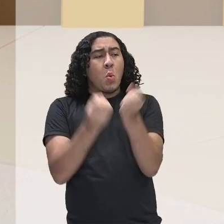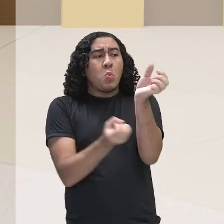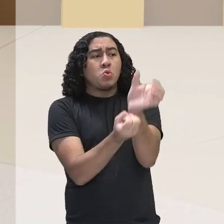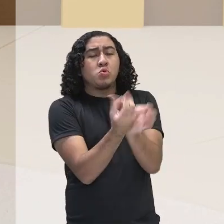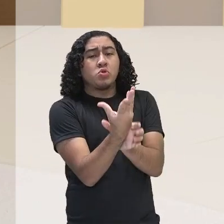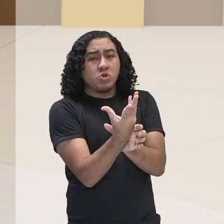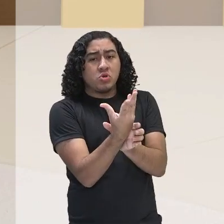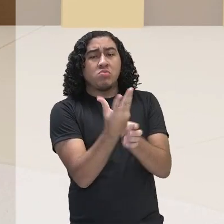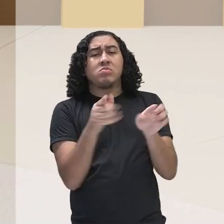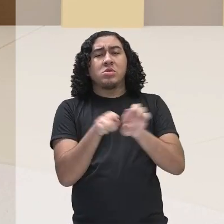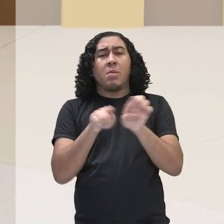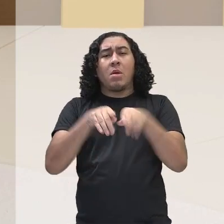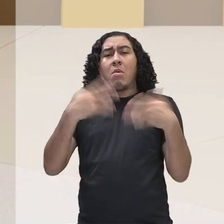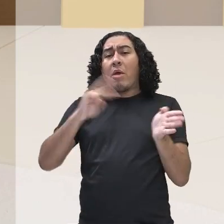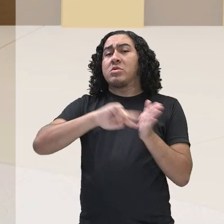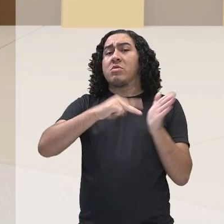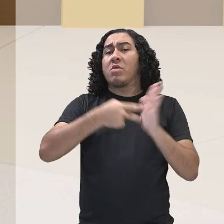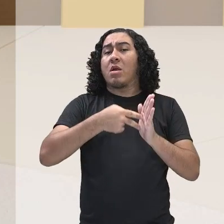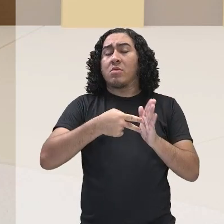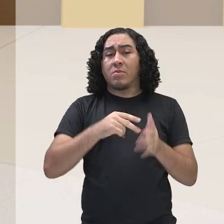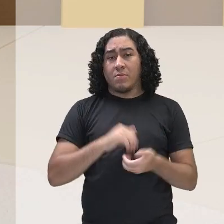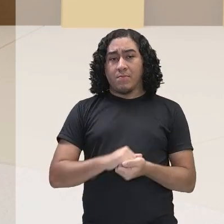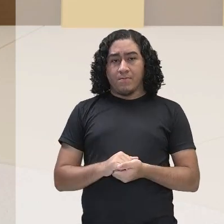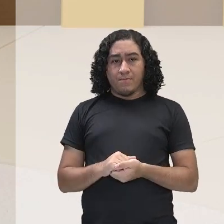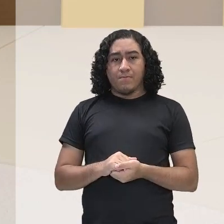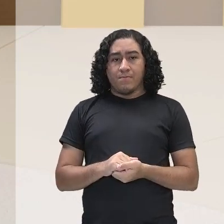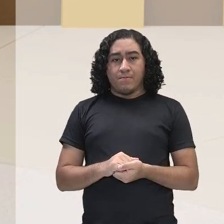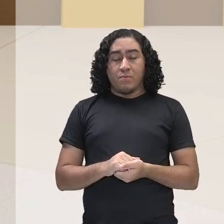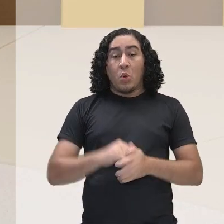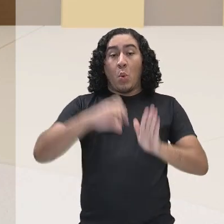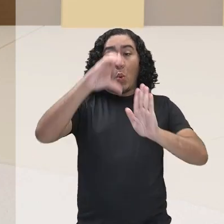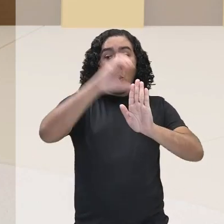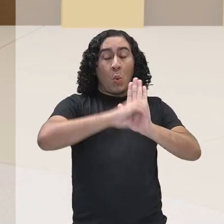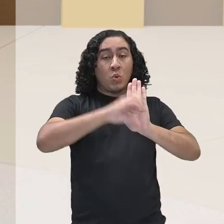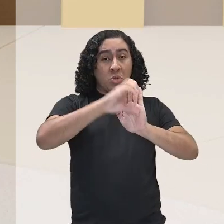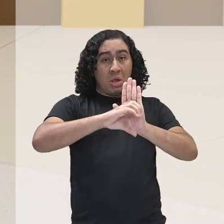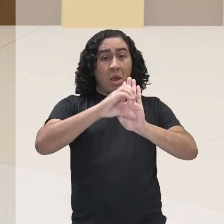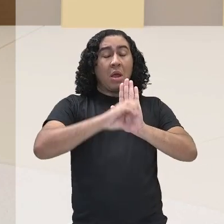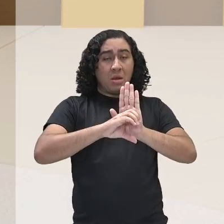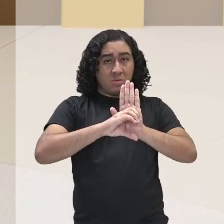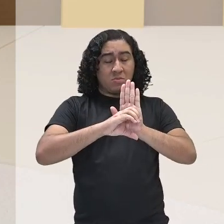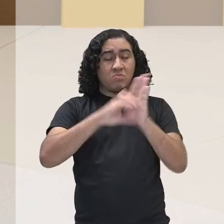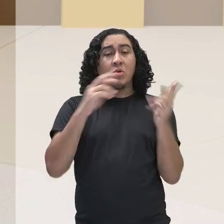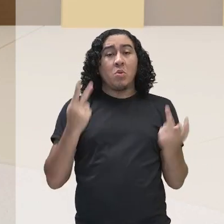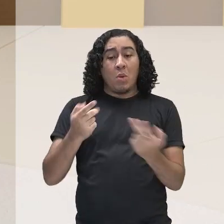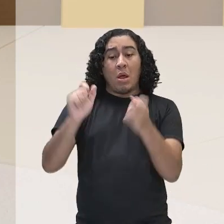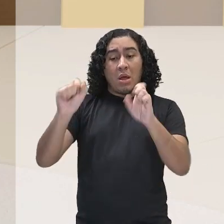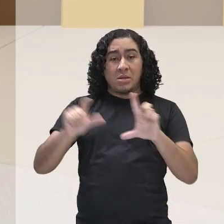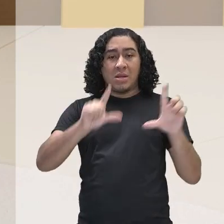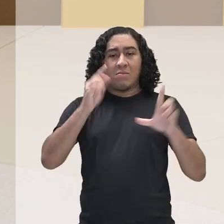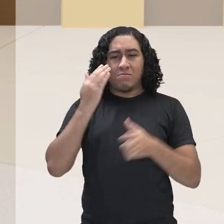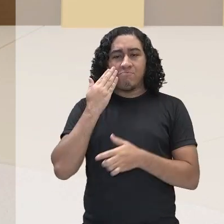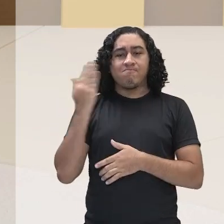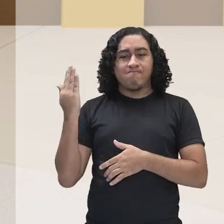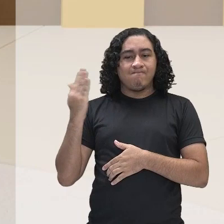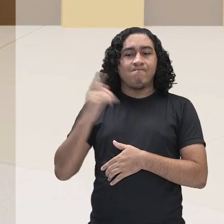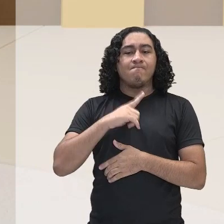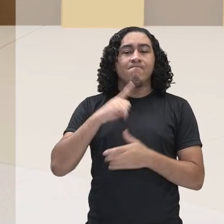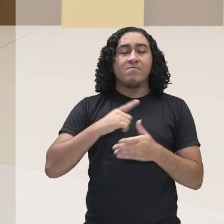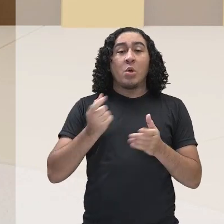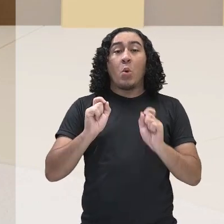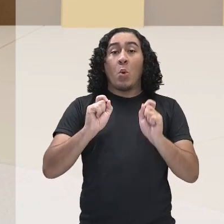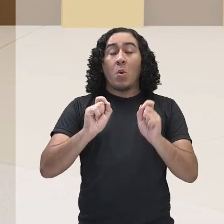vem, o que ela quer dizer. Bom, o termo conceito, como a cartela mostra para a gente, né, ele tem origem a partir do